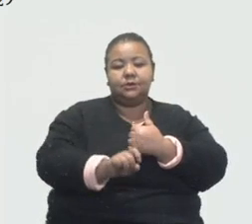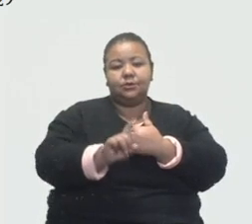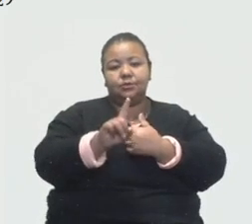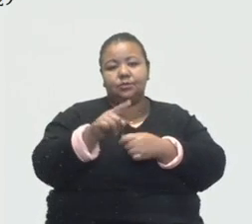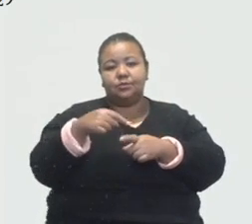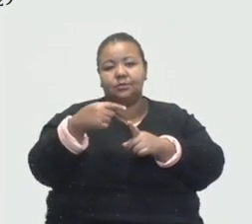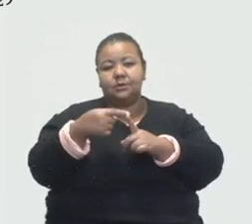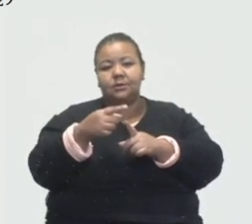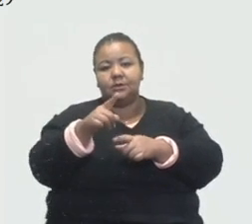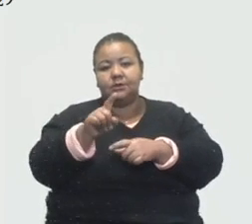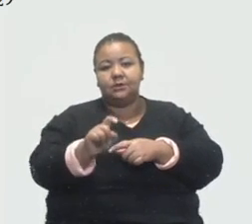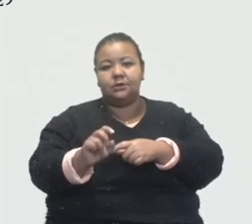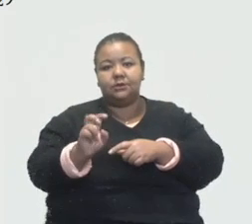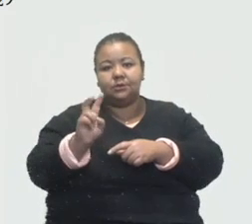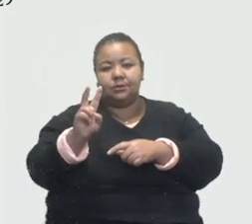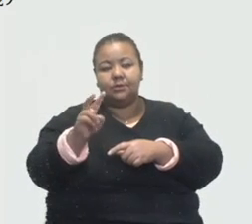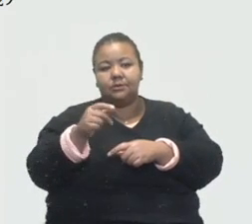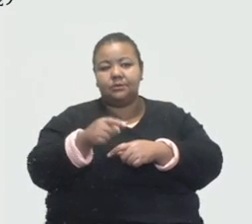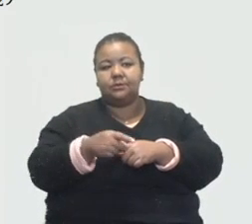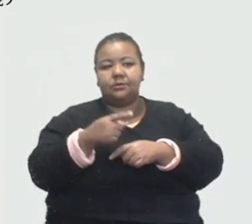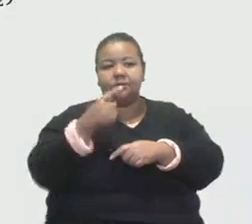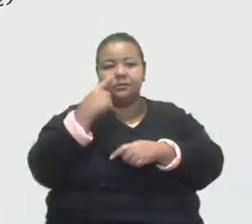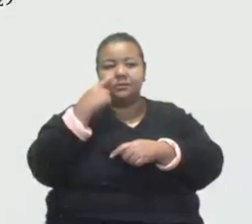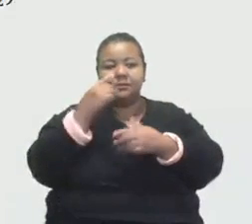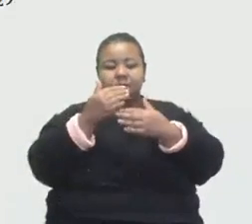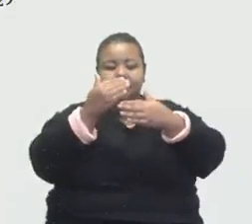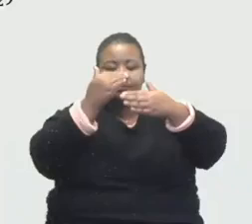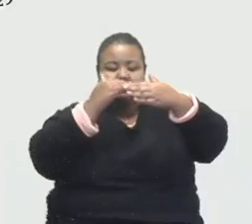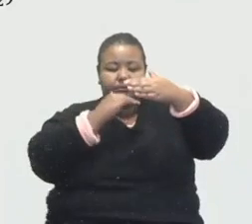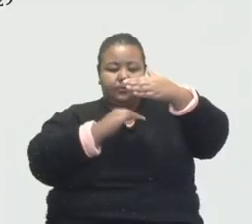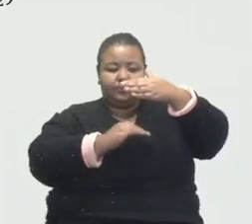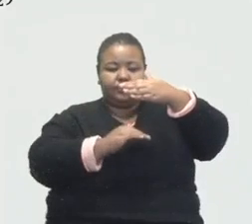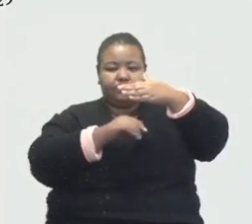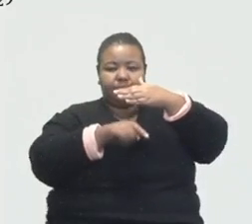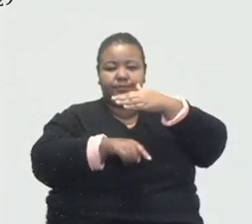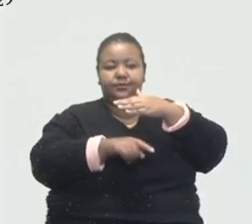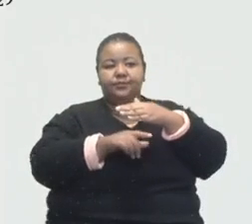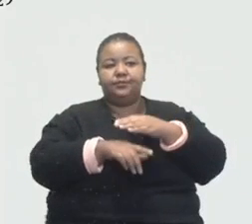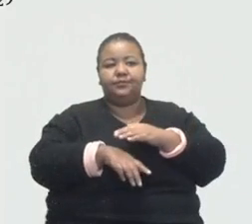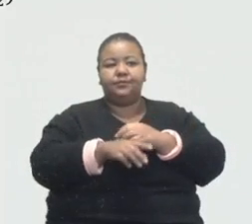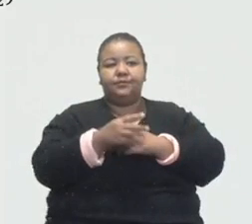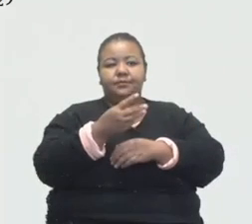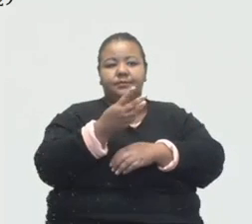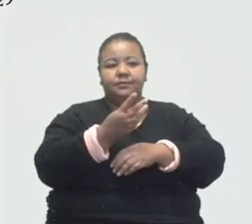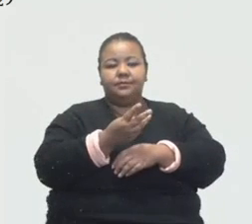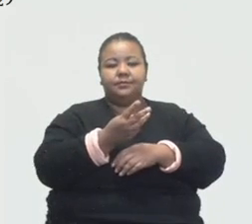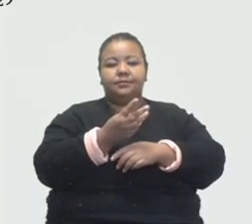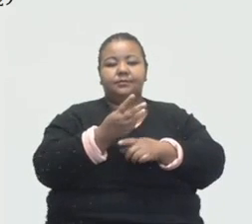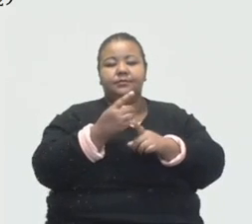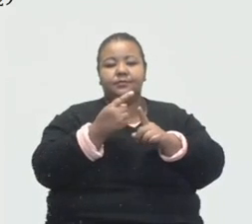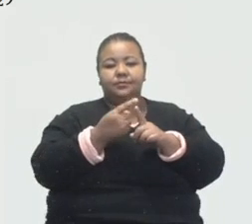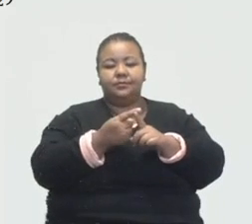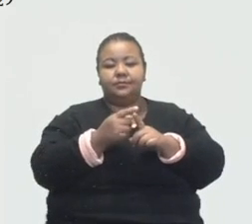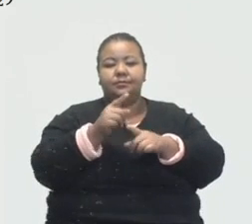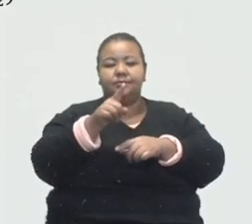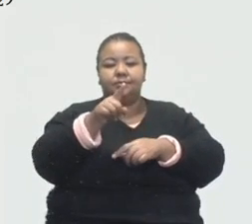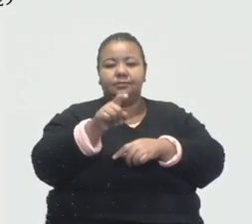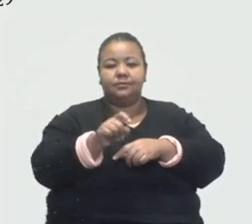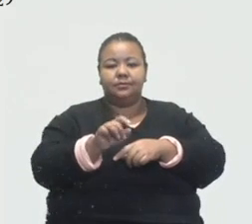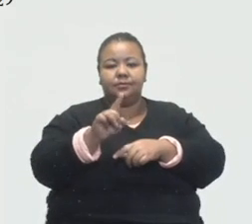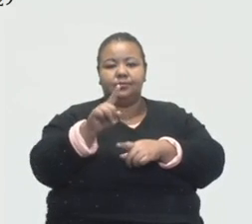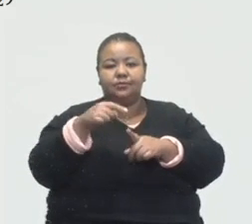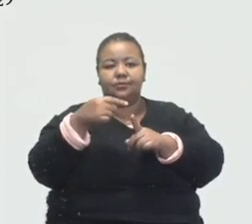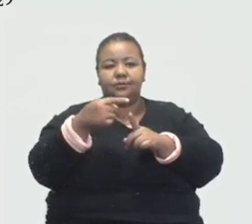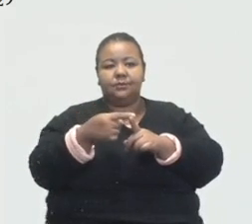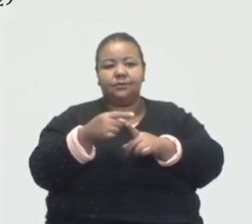mais x2. Então, aqui na nossa linha de baixo, veja que temos 3 vezes x1